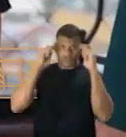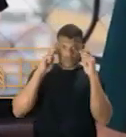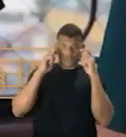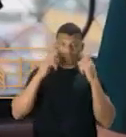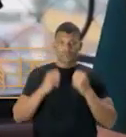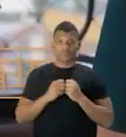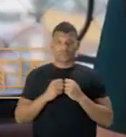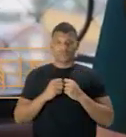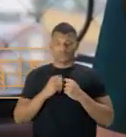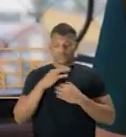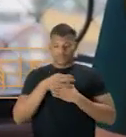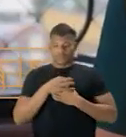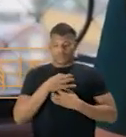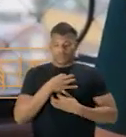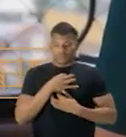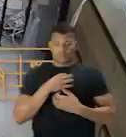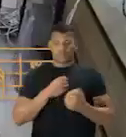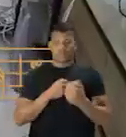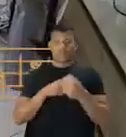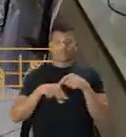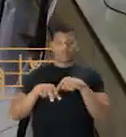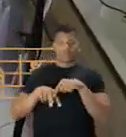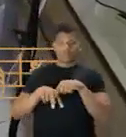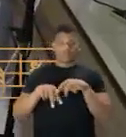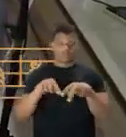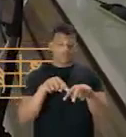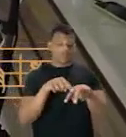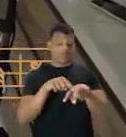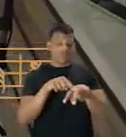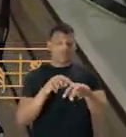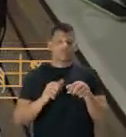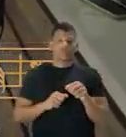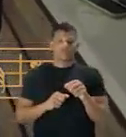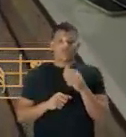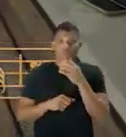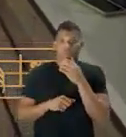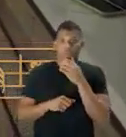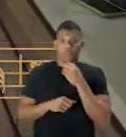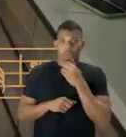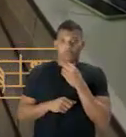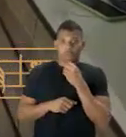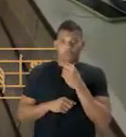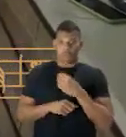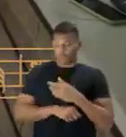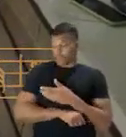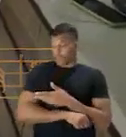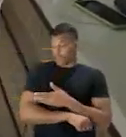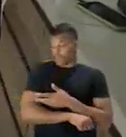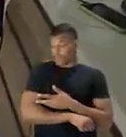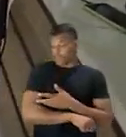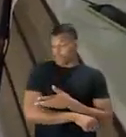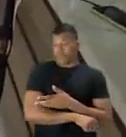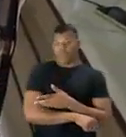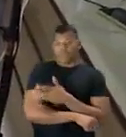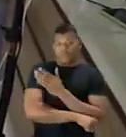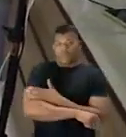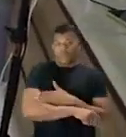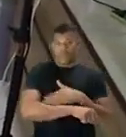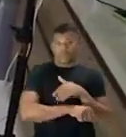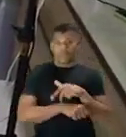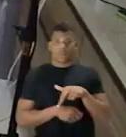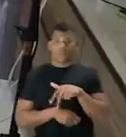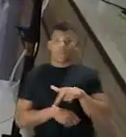De chapéu e paletó, com seu chinelo Charlotte, um homem de um braço